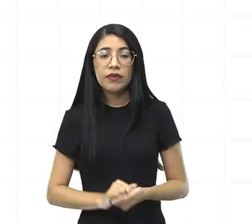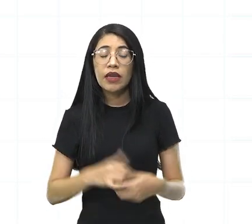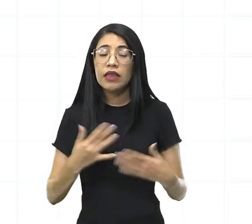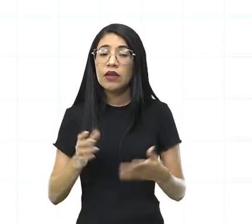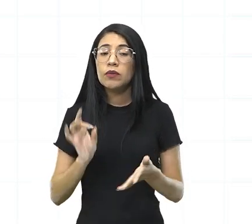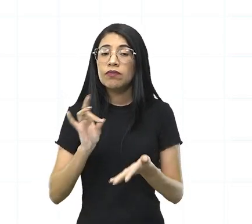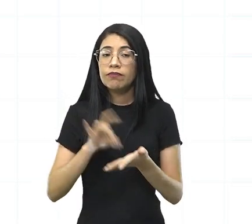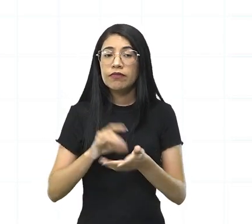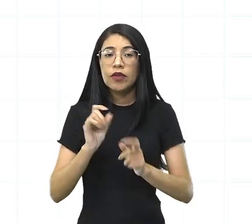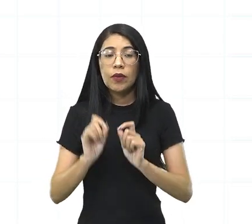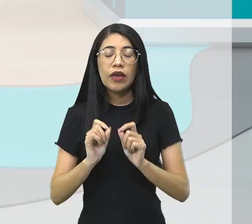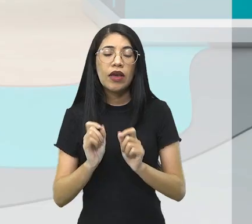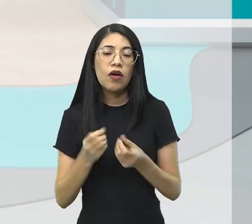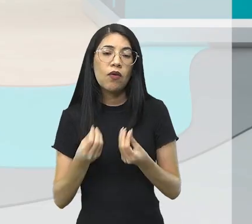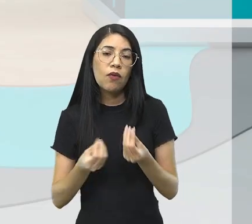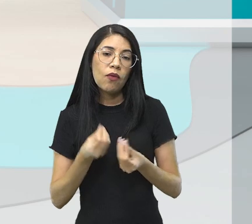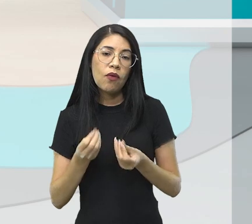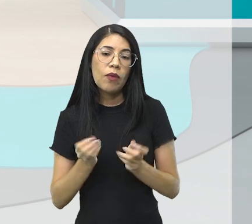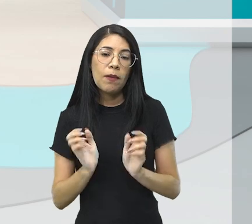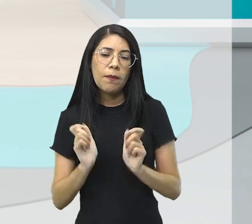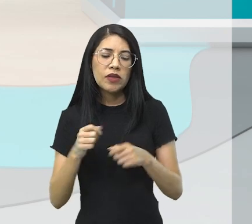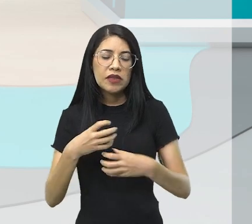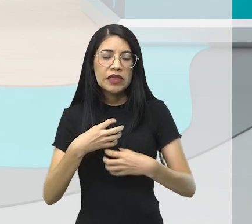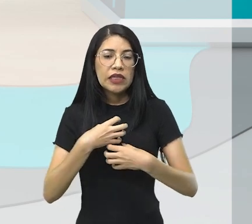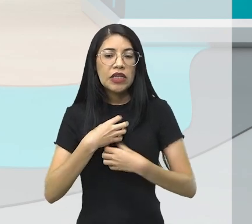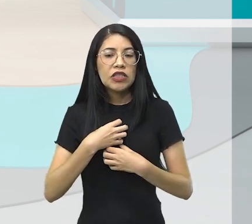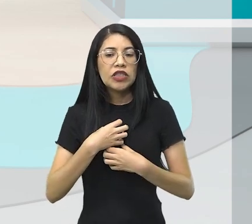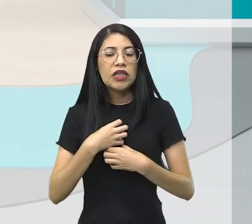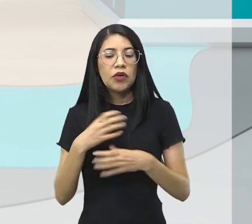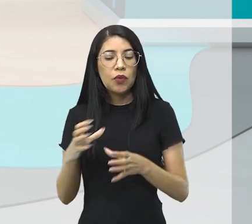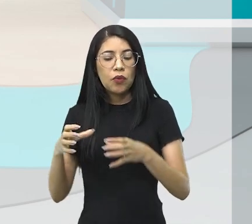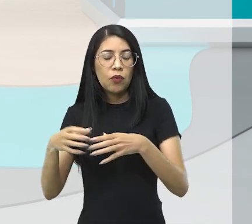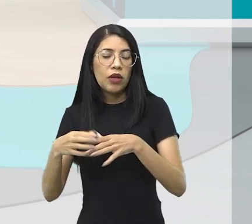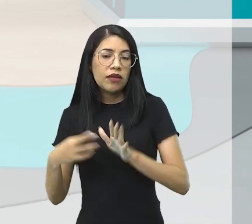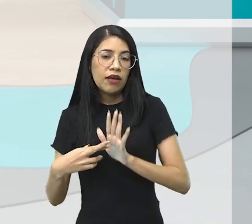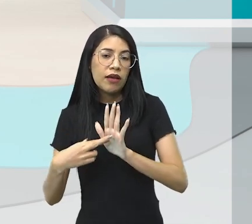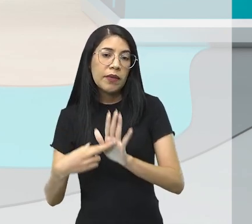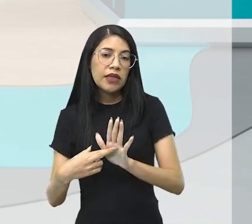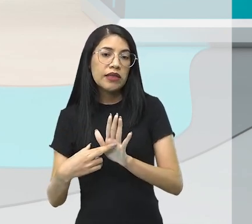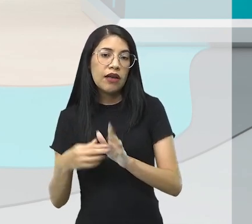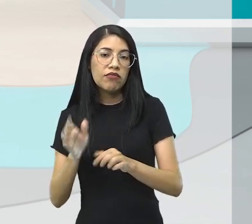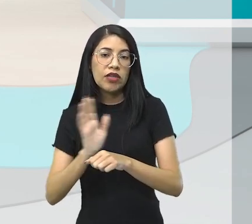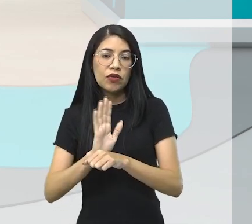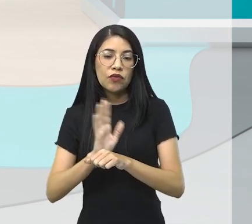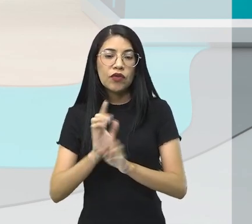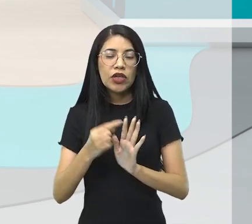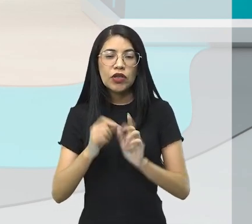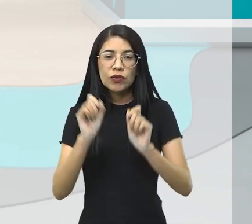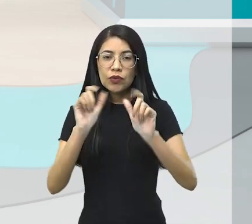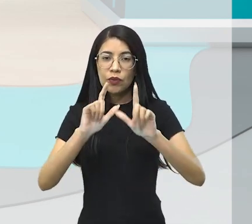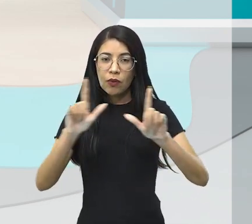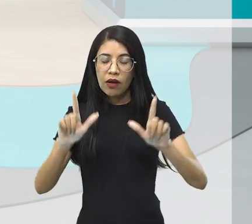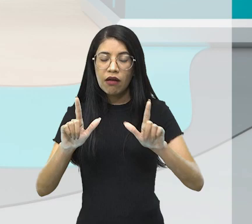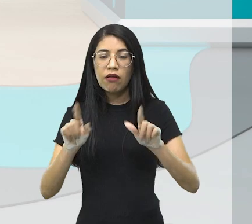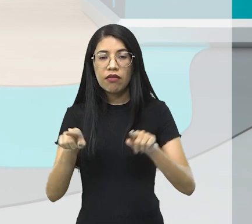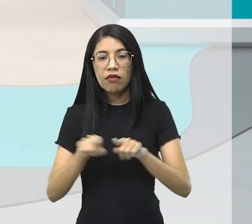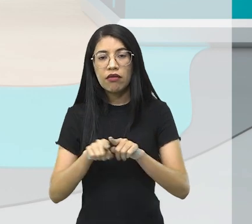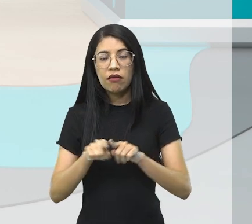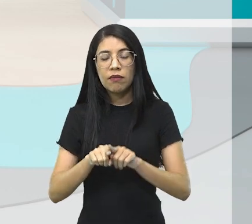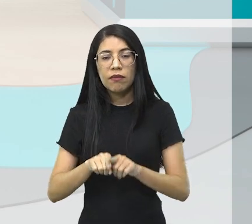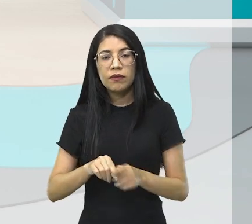tem esse poder de sentir-se aí representado, né, pelo grupo ali que está sendo divulgado, seja no